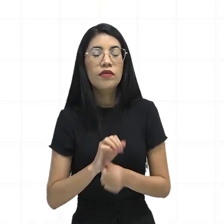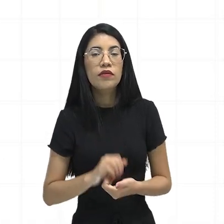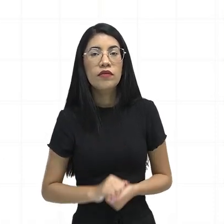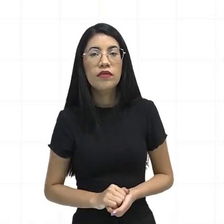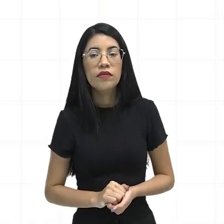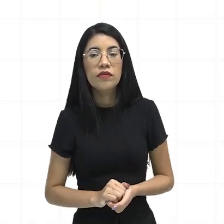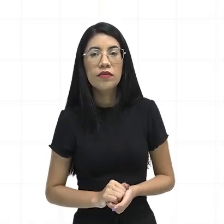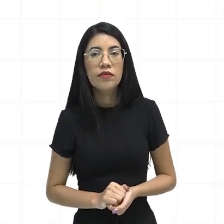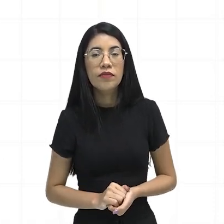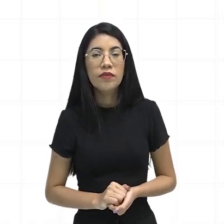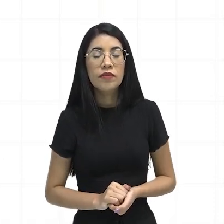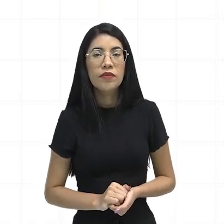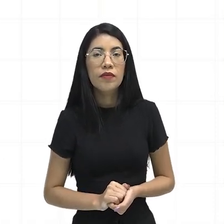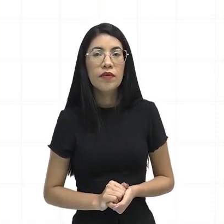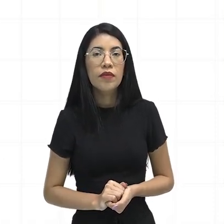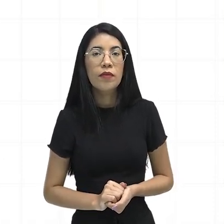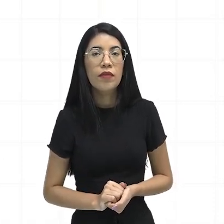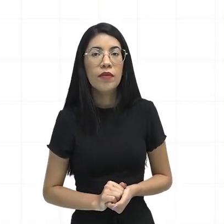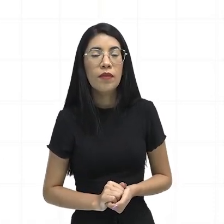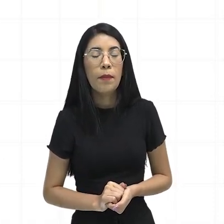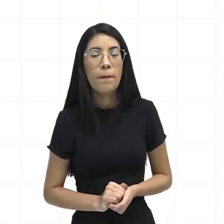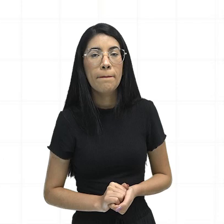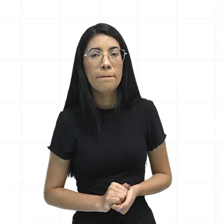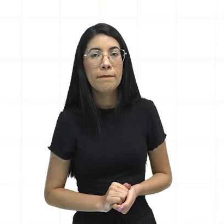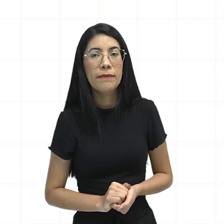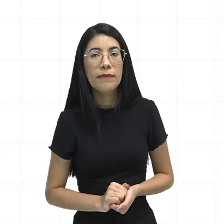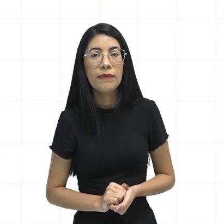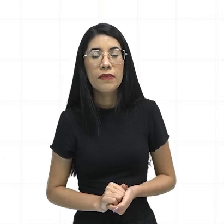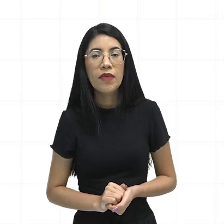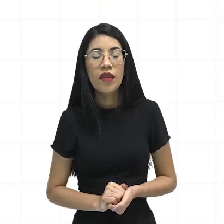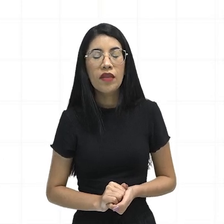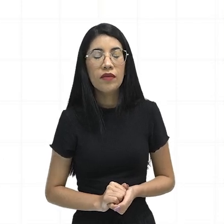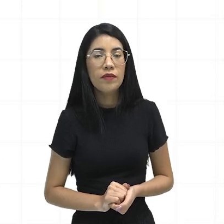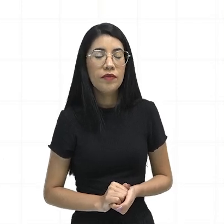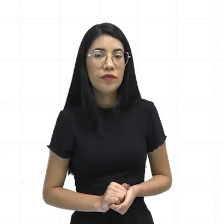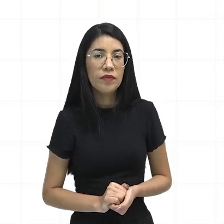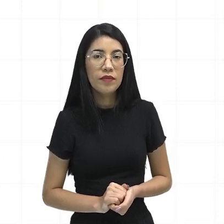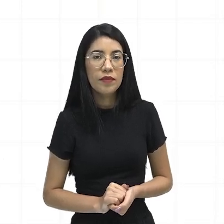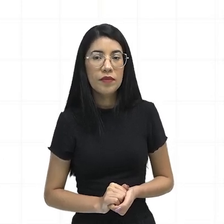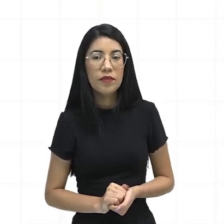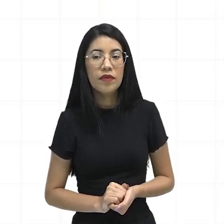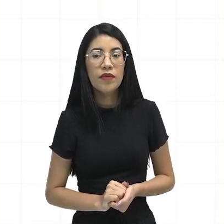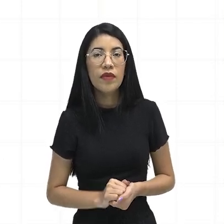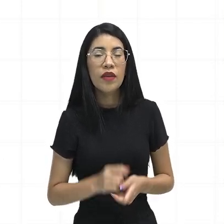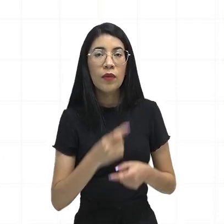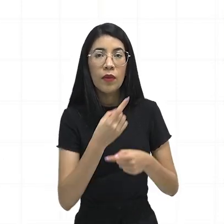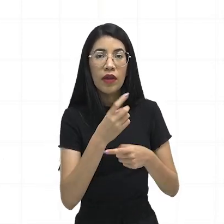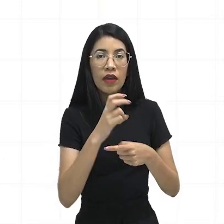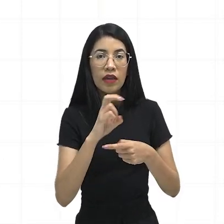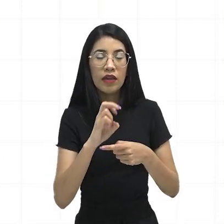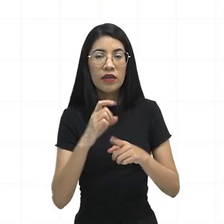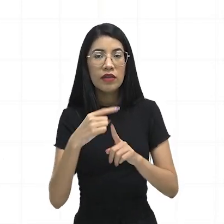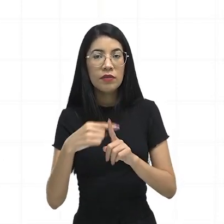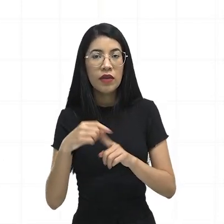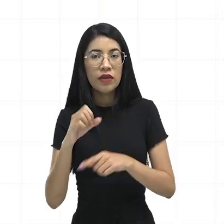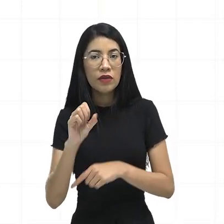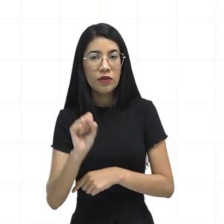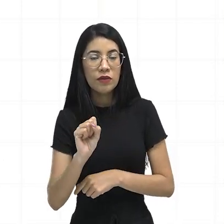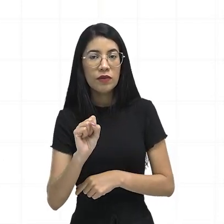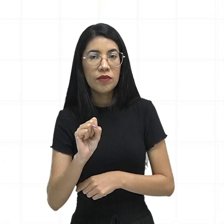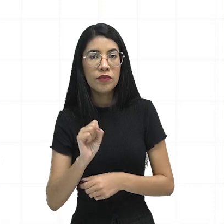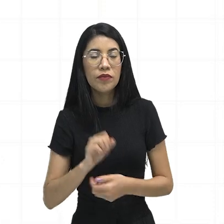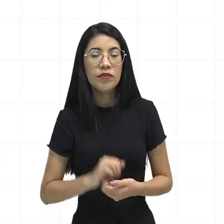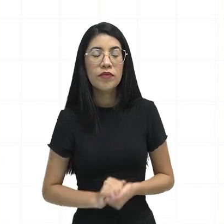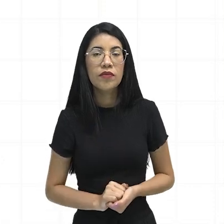você encontrou da multiplicação das diagonais. Então, nós teremos 15 mais 8,